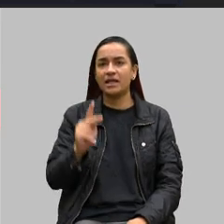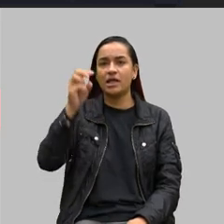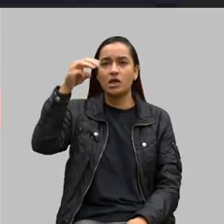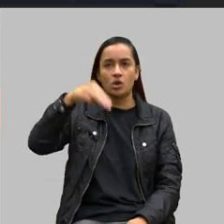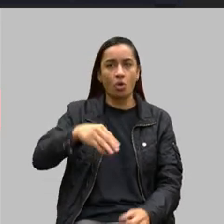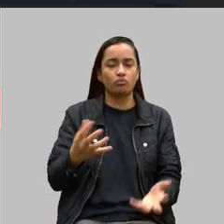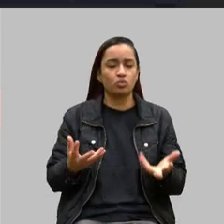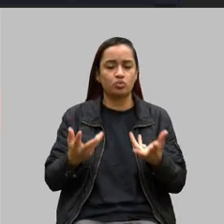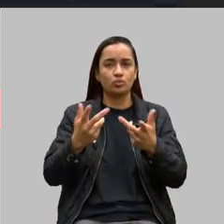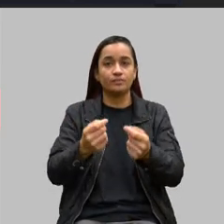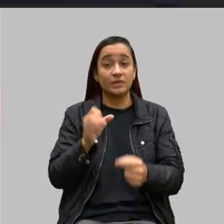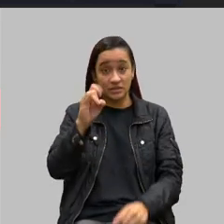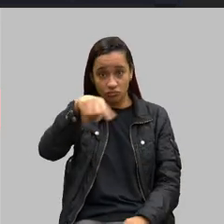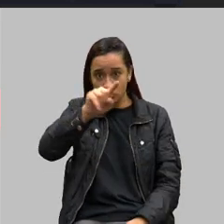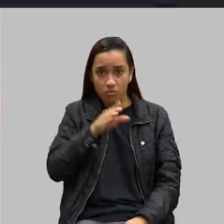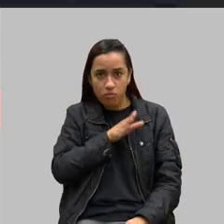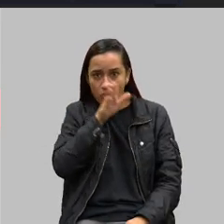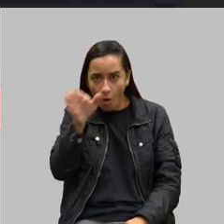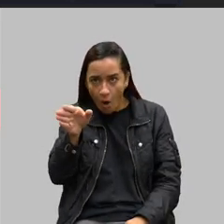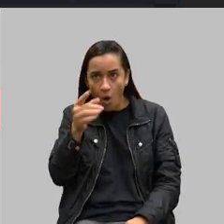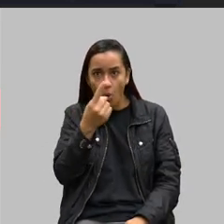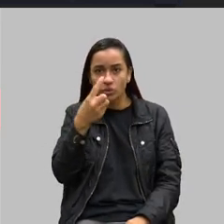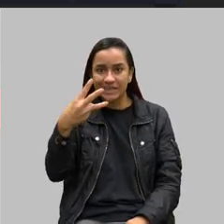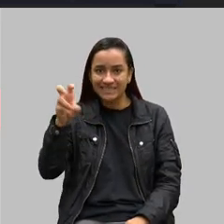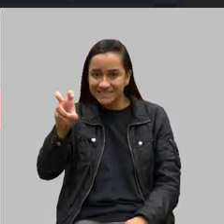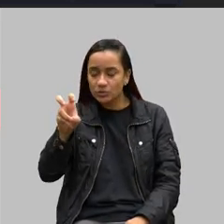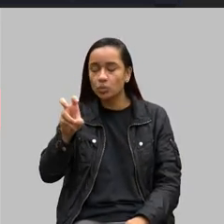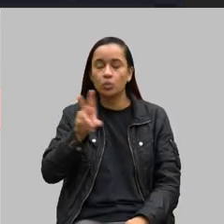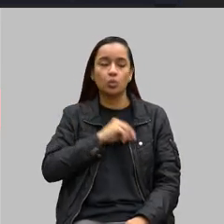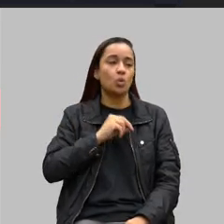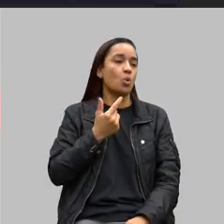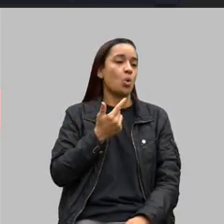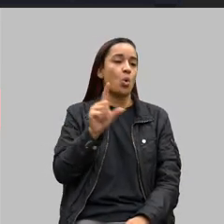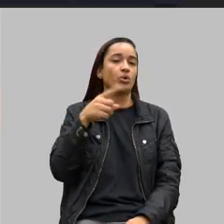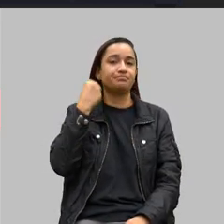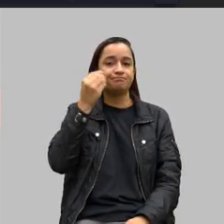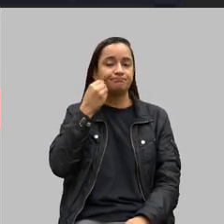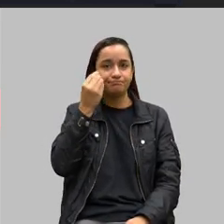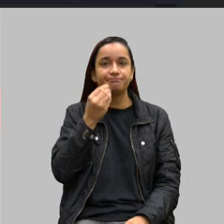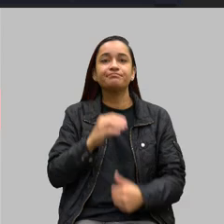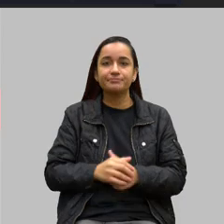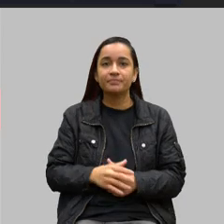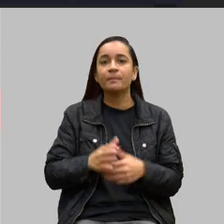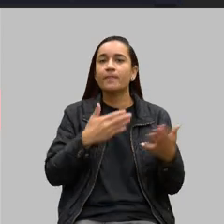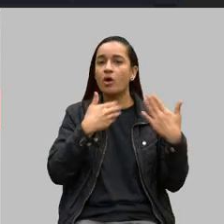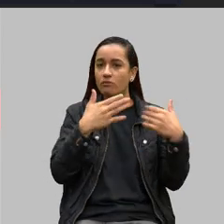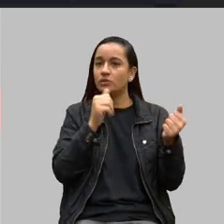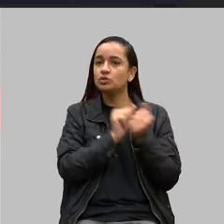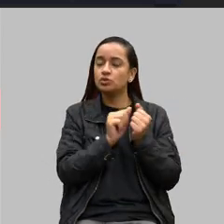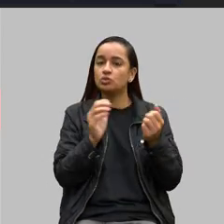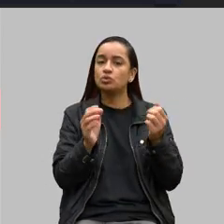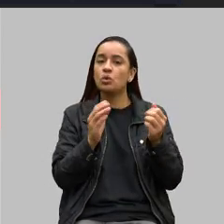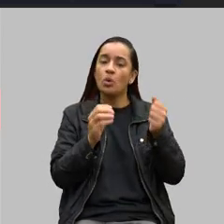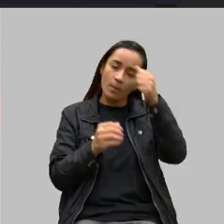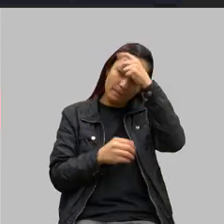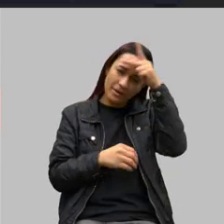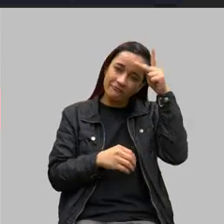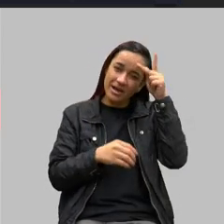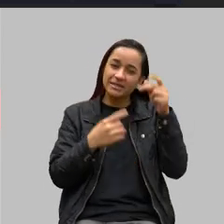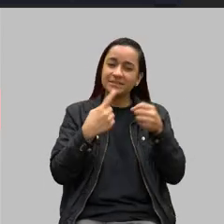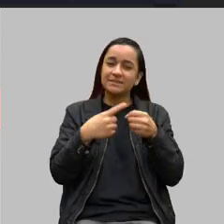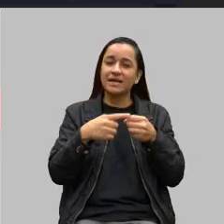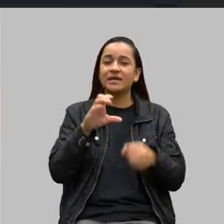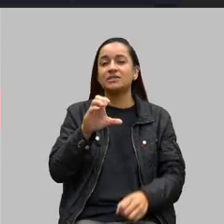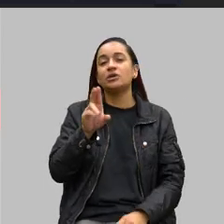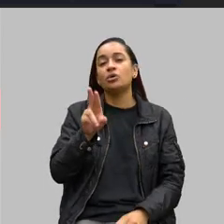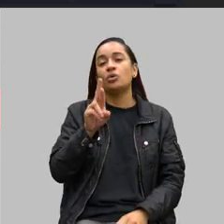né pela 135 é uma outra realidade conversando com prefeitos da região conversava H alguns meses com o prefeito de Corvelo né a revolução em termos